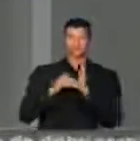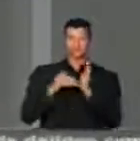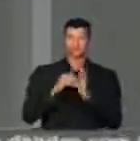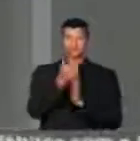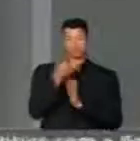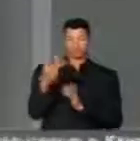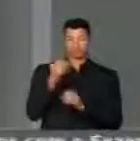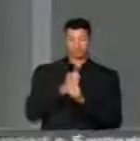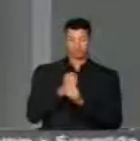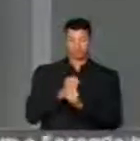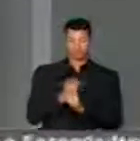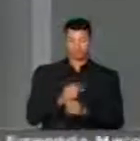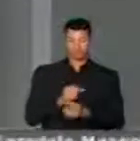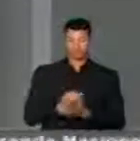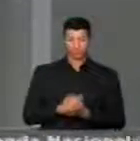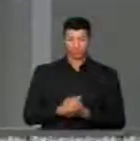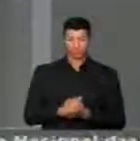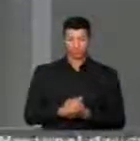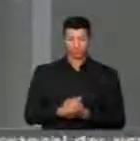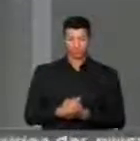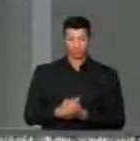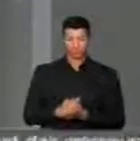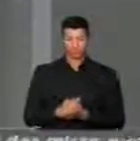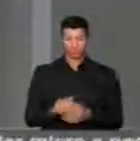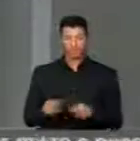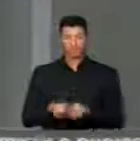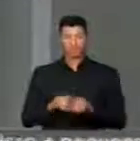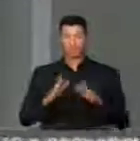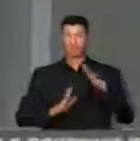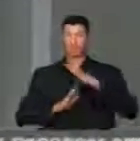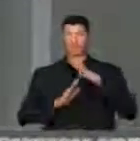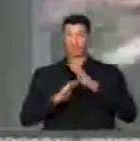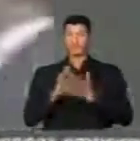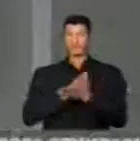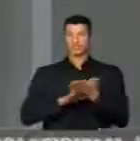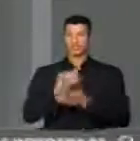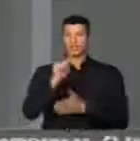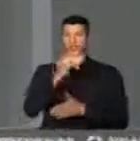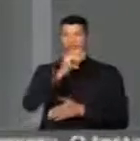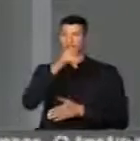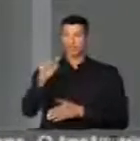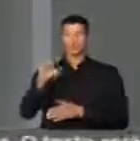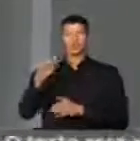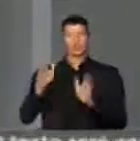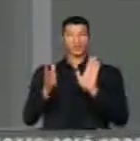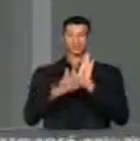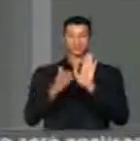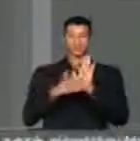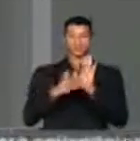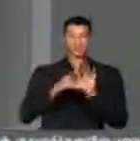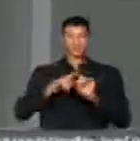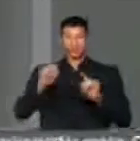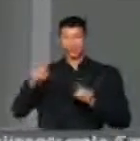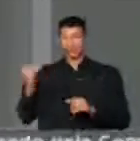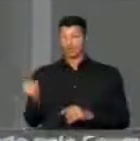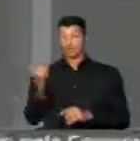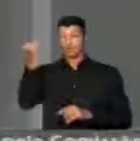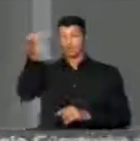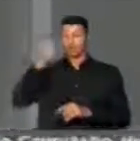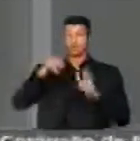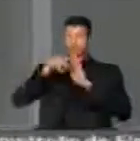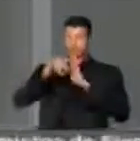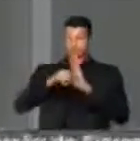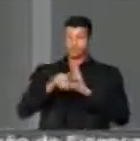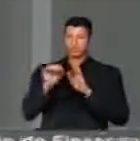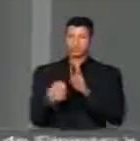13 anos, nos 13 anos e meio, não se limitam às ações aqui citadas. Mas é importante analisar